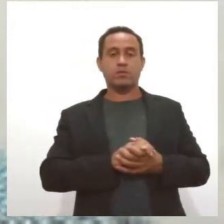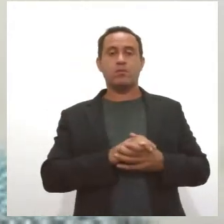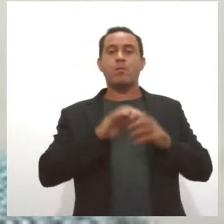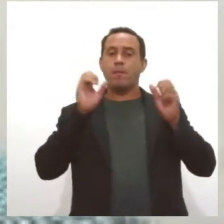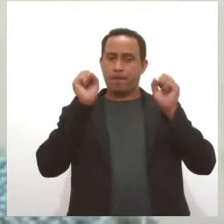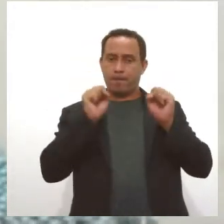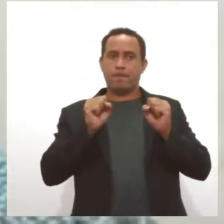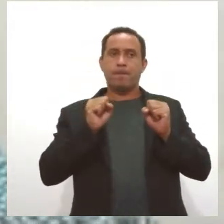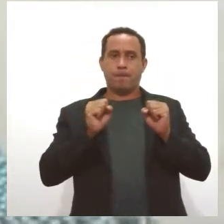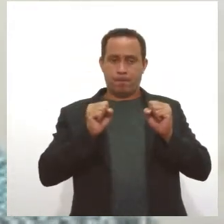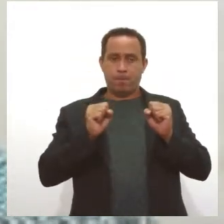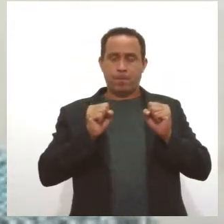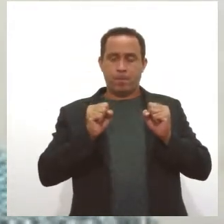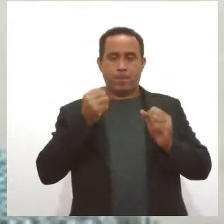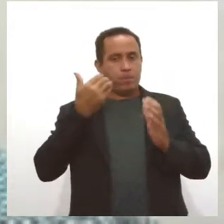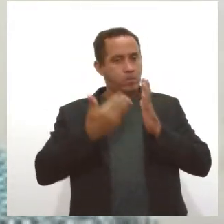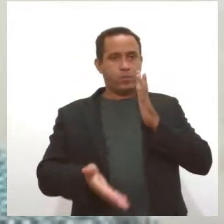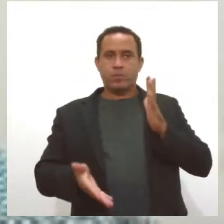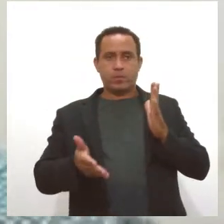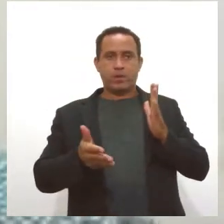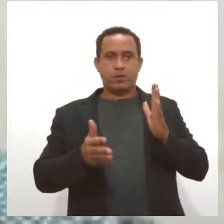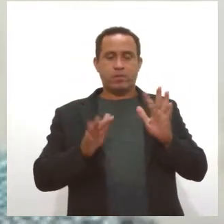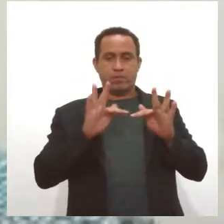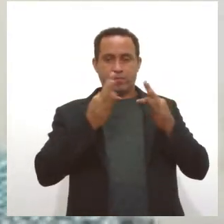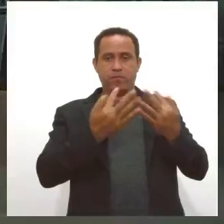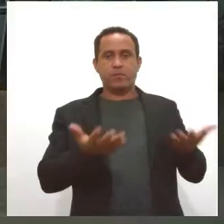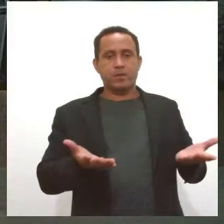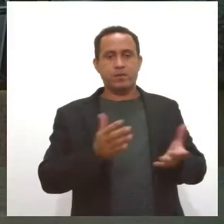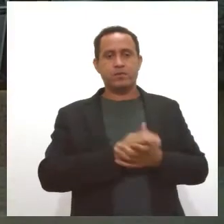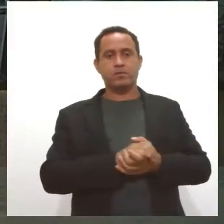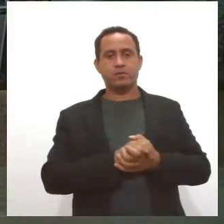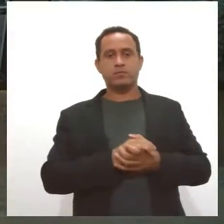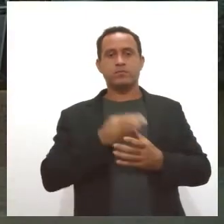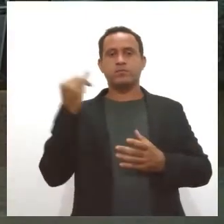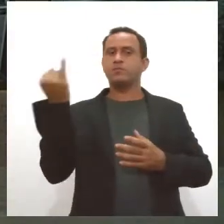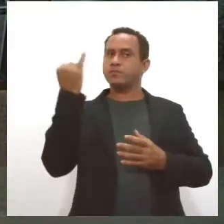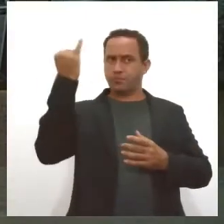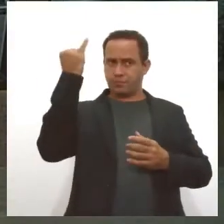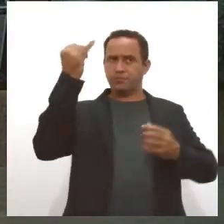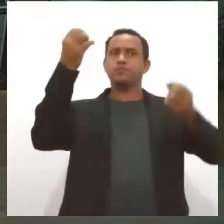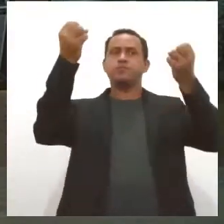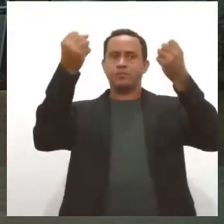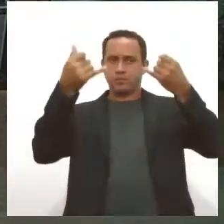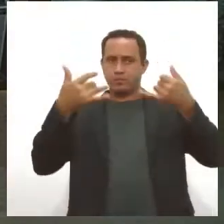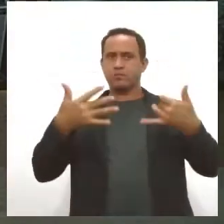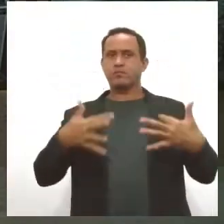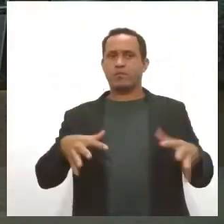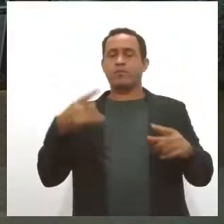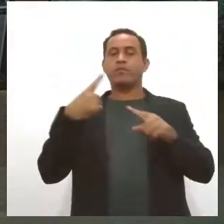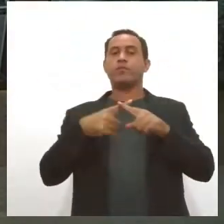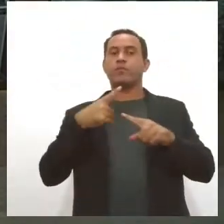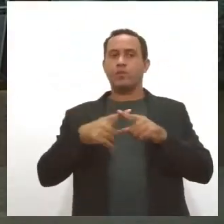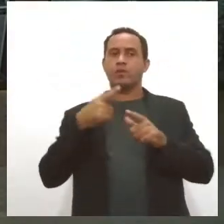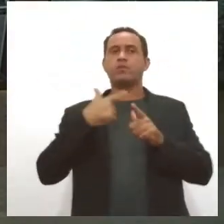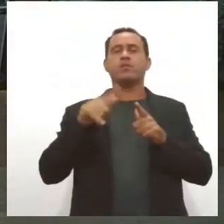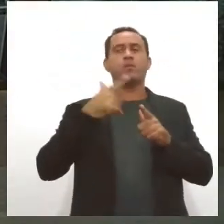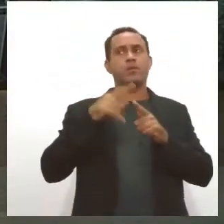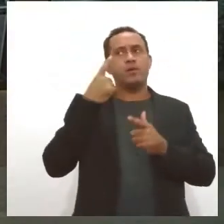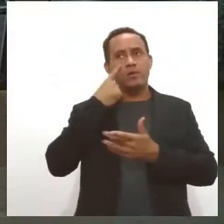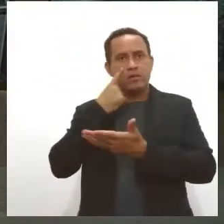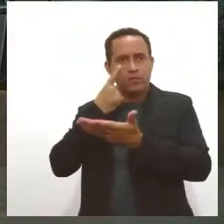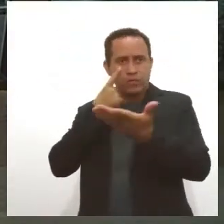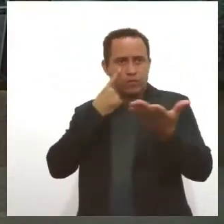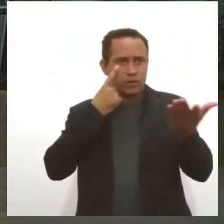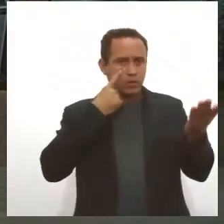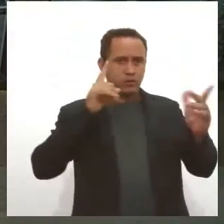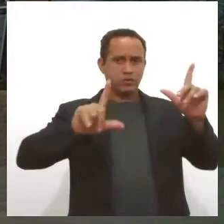pode vir a perder o poder familiar. É importante deixar esse assunto em alerta, porque a gente volta e meia tem acompanhado na imprensa,